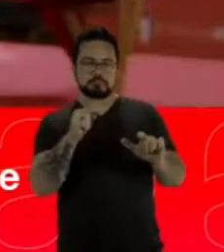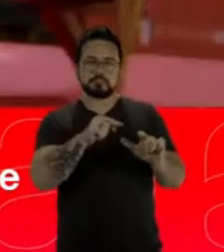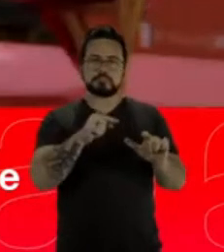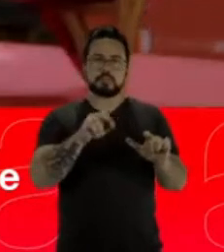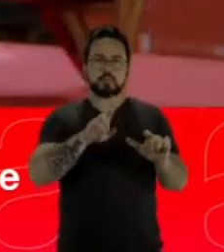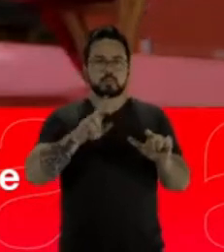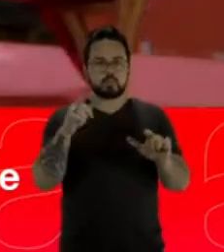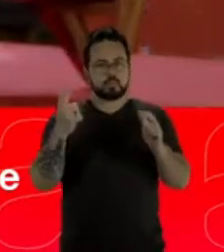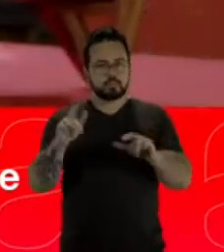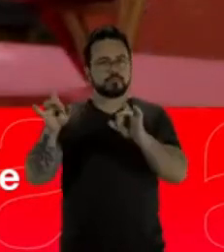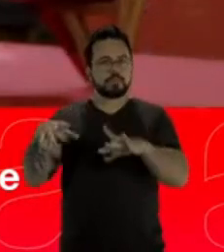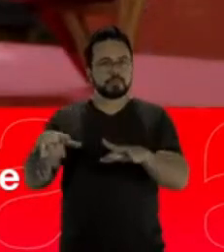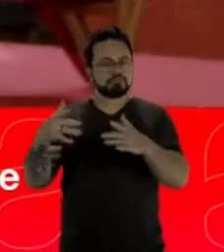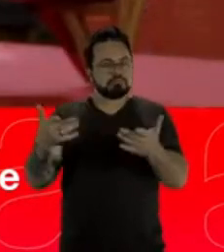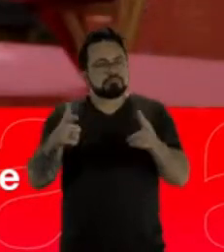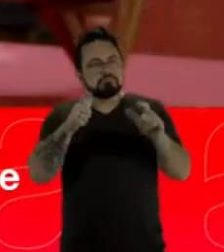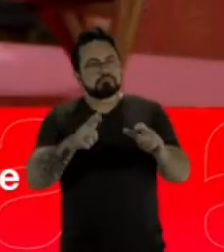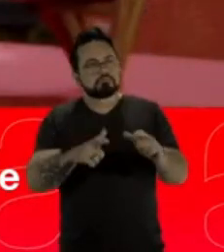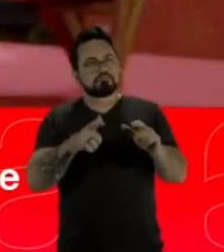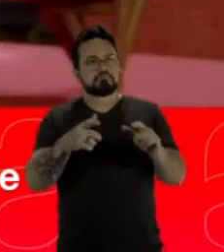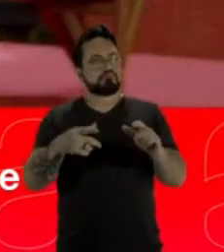dar um lugar...